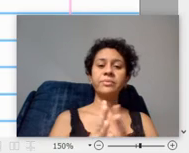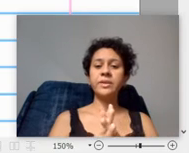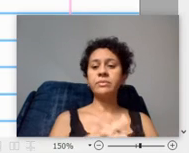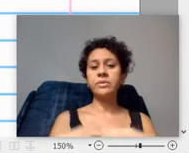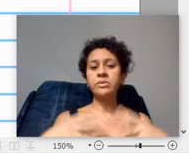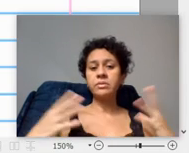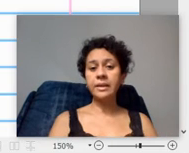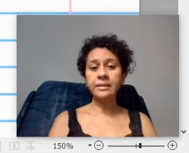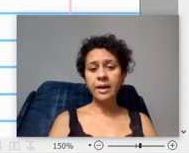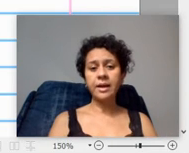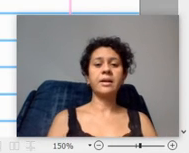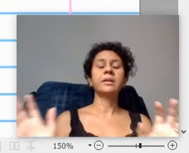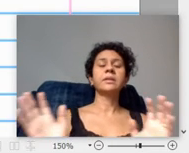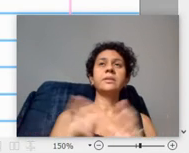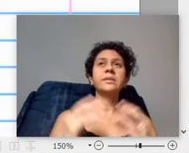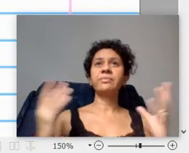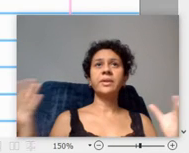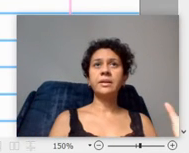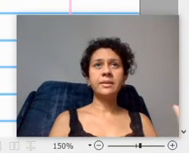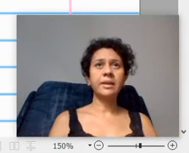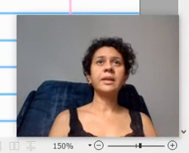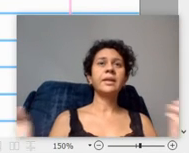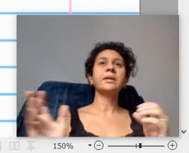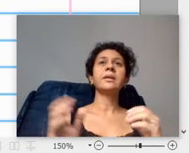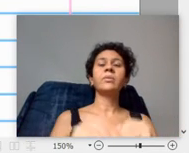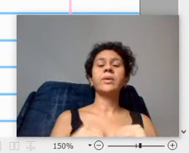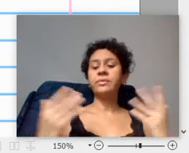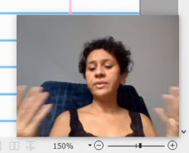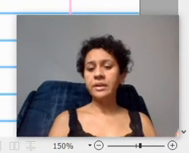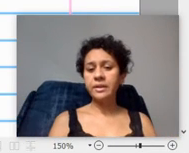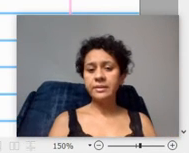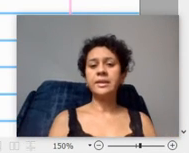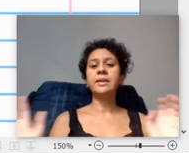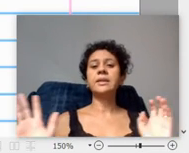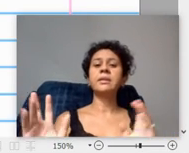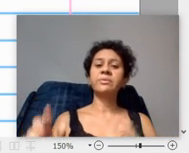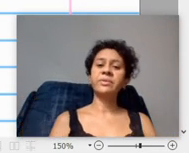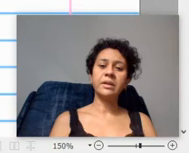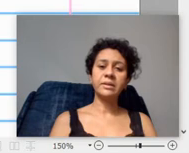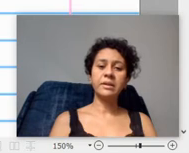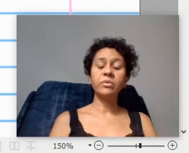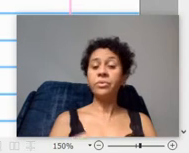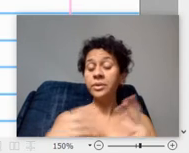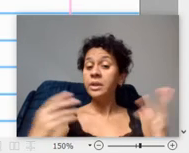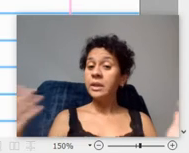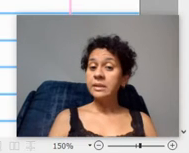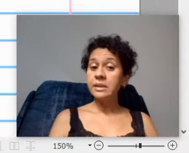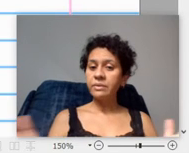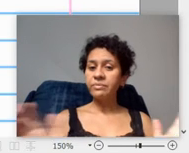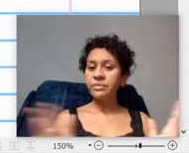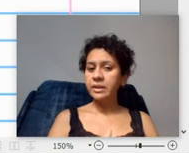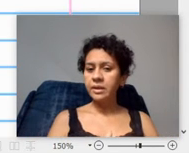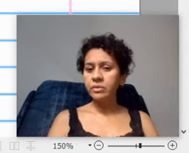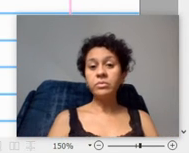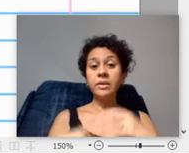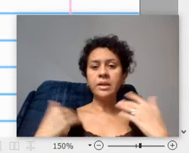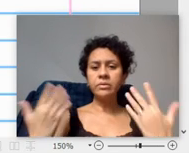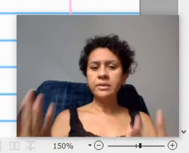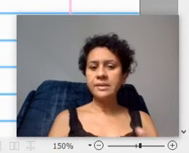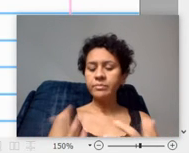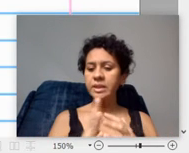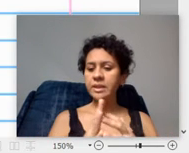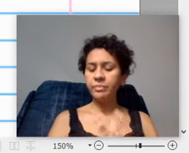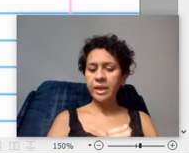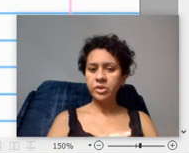letra A. Segunda-feira eu vou estudar a letra A. Terça-feira a letra E. Quarta-feira a letra I. Quinta-feira a letra O. Sexta-feira a letra U.